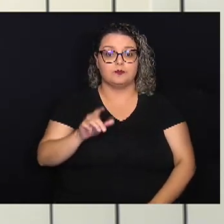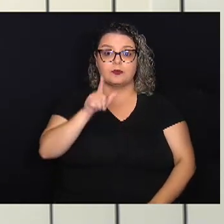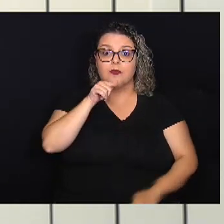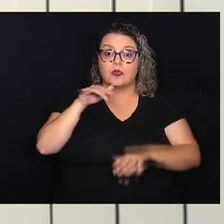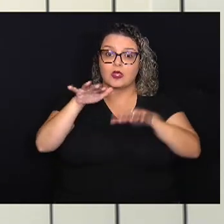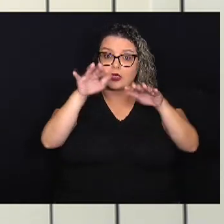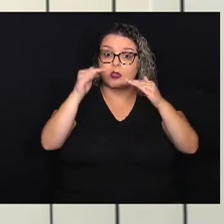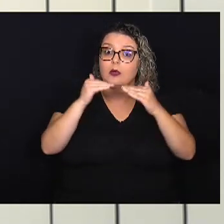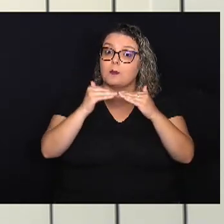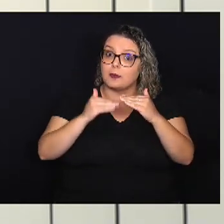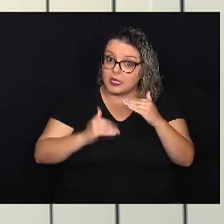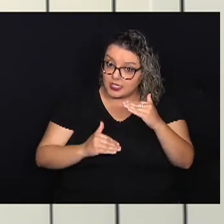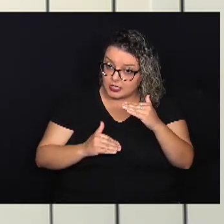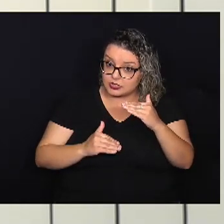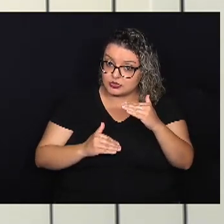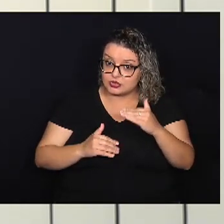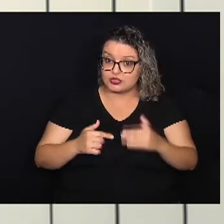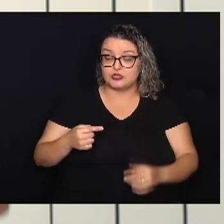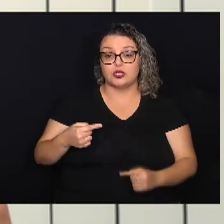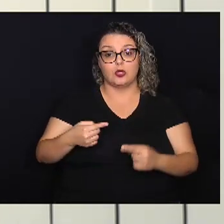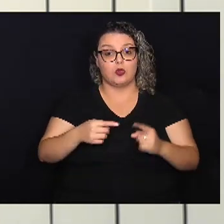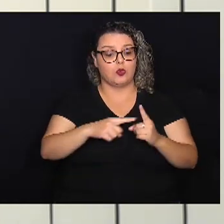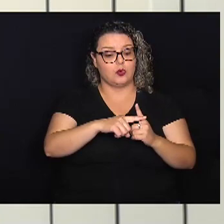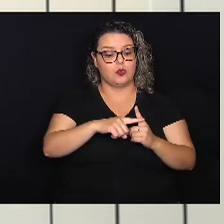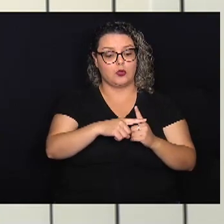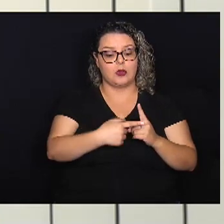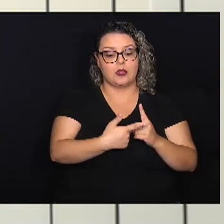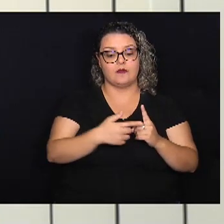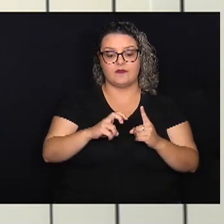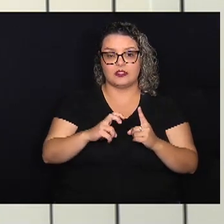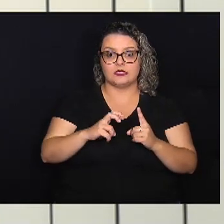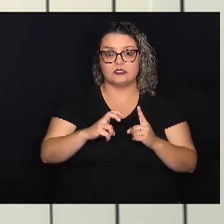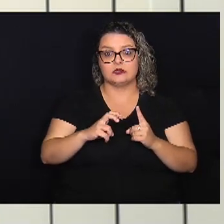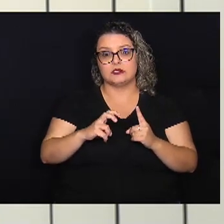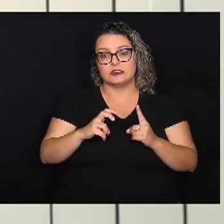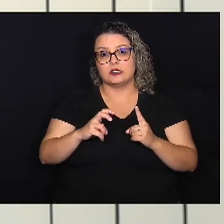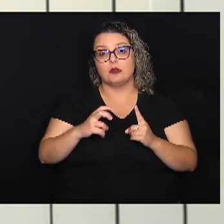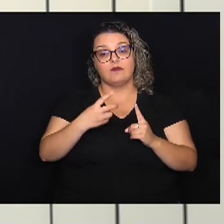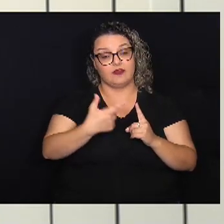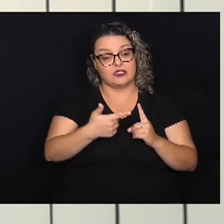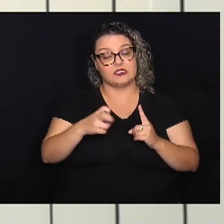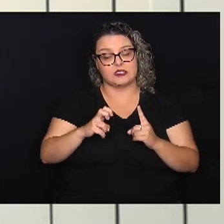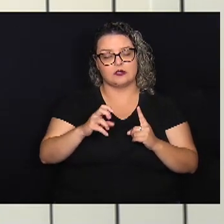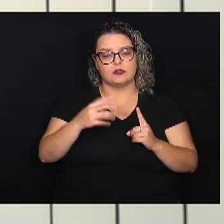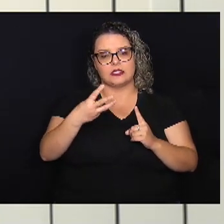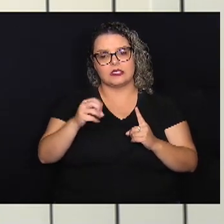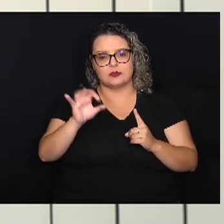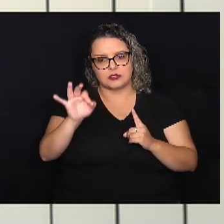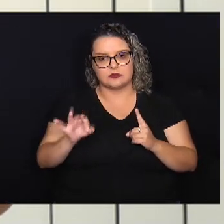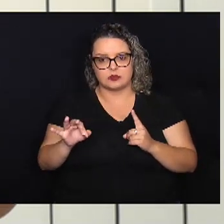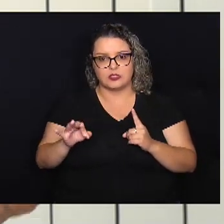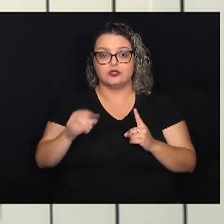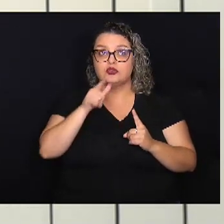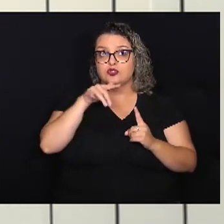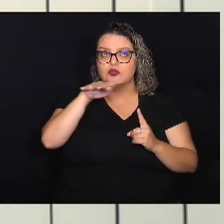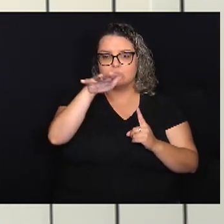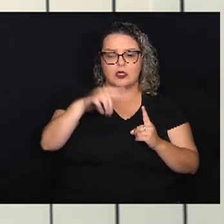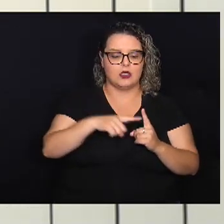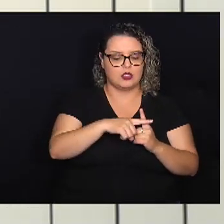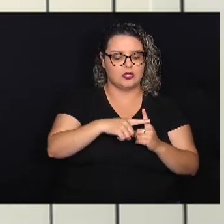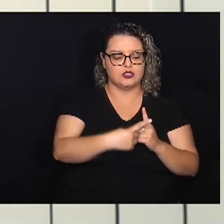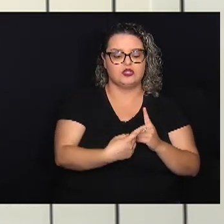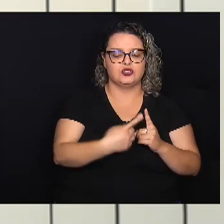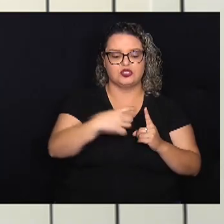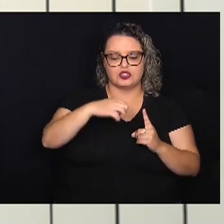fica baixa, com a mínima entre 25% e 30%. A temperatura no domingo é mínima de 19 e